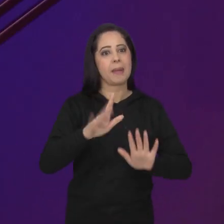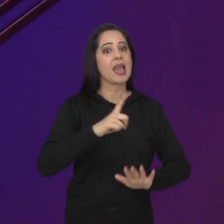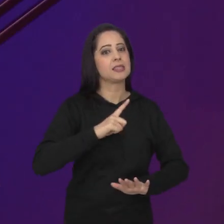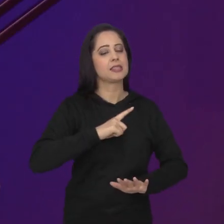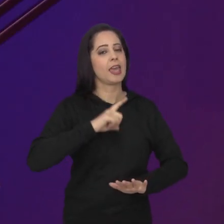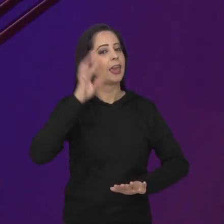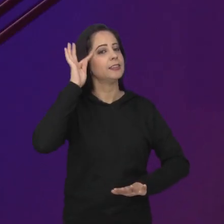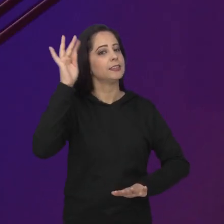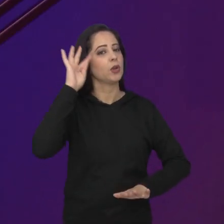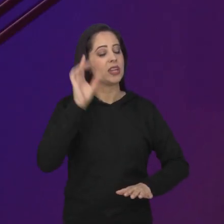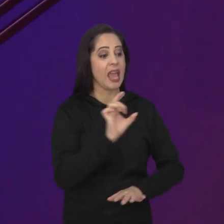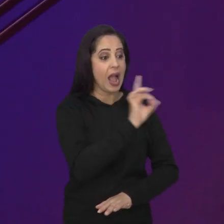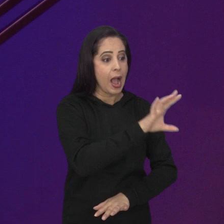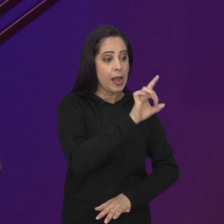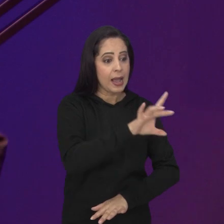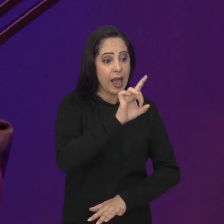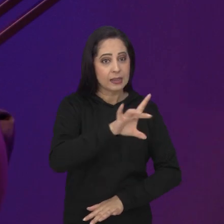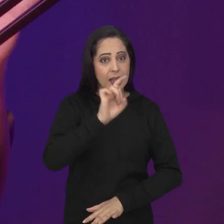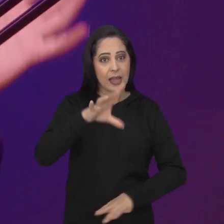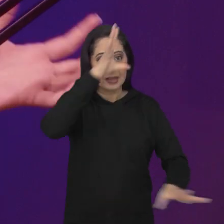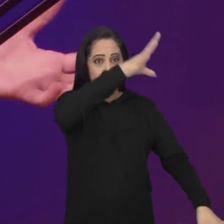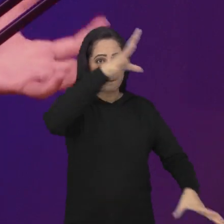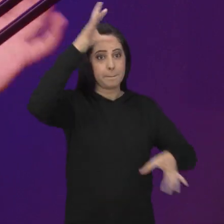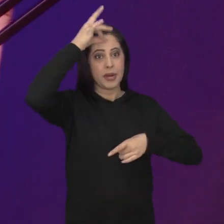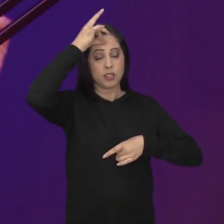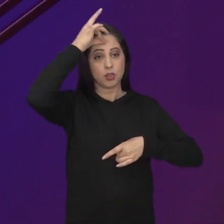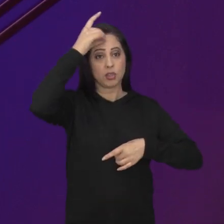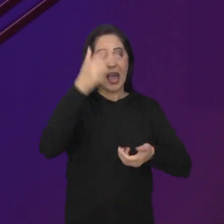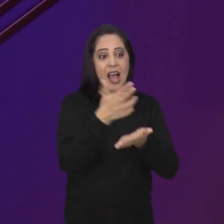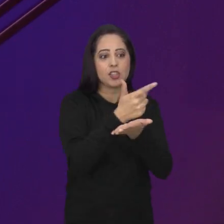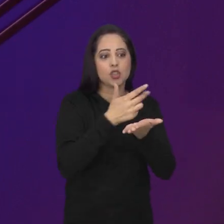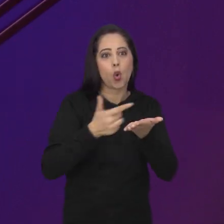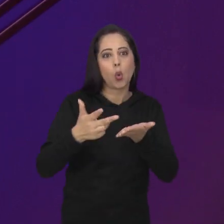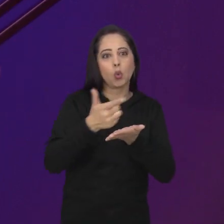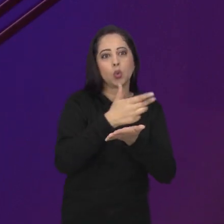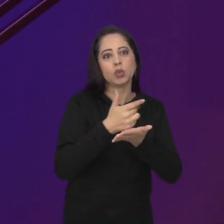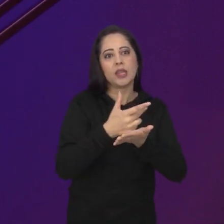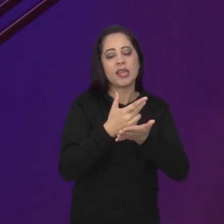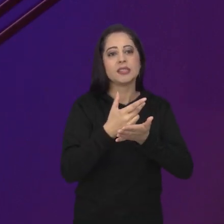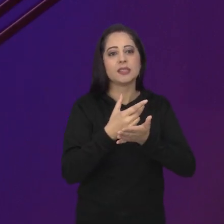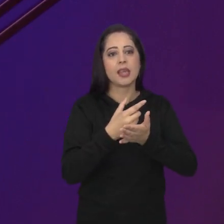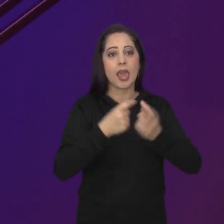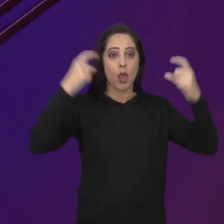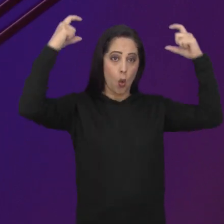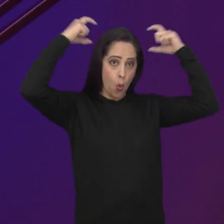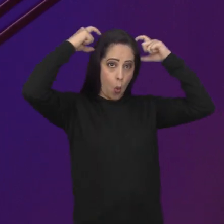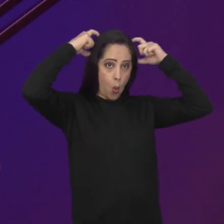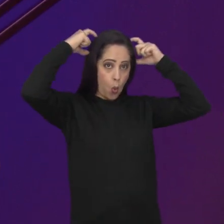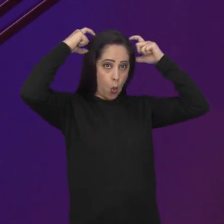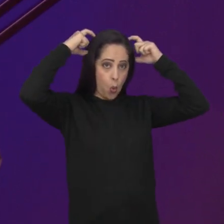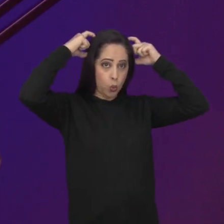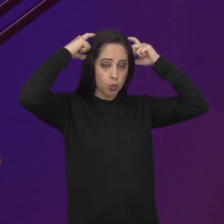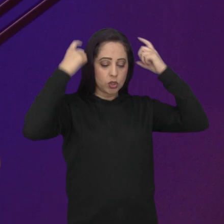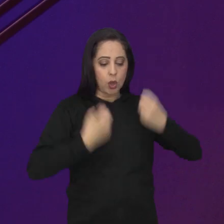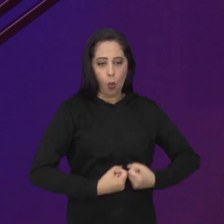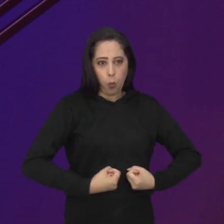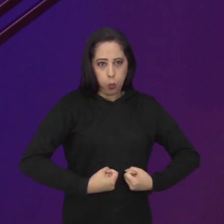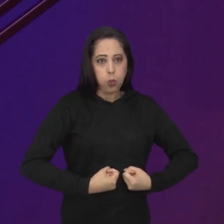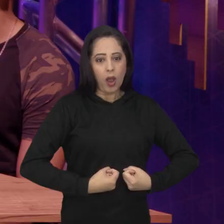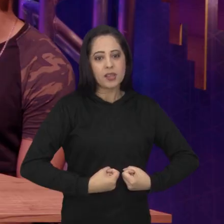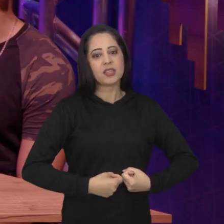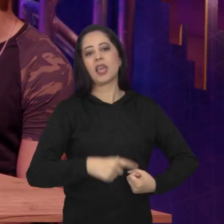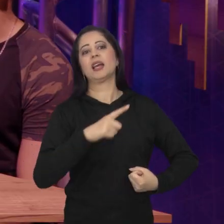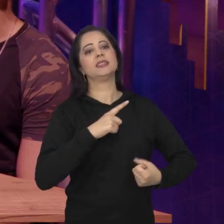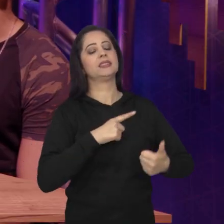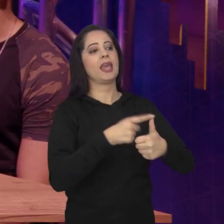que cada personagem do universo do Ursinho Pooh foi construído com base em um transtorno mental. Então